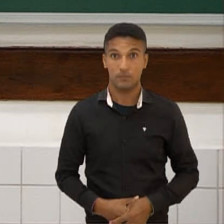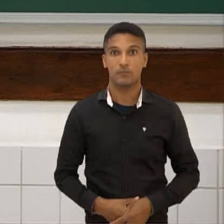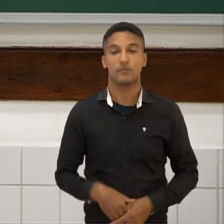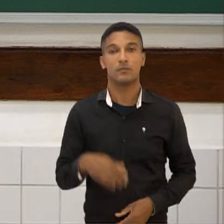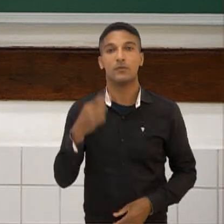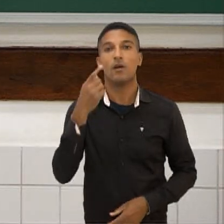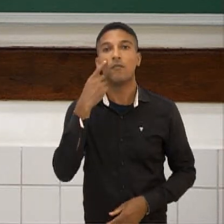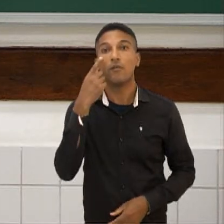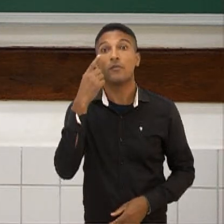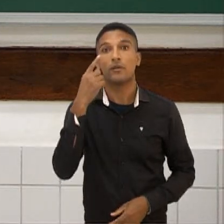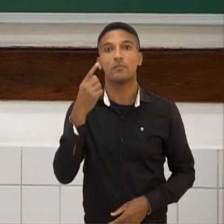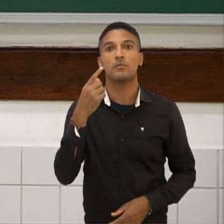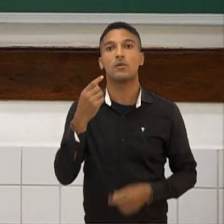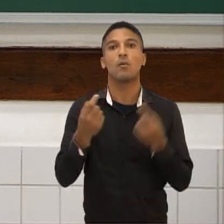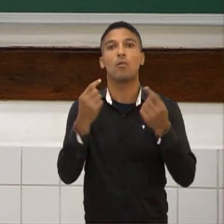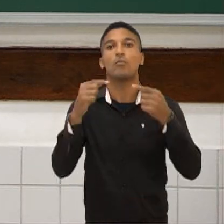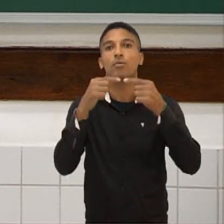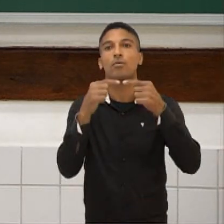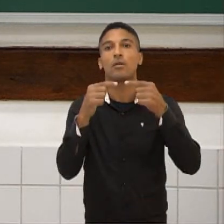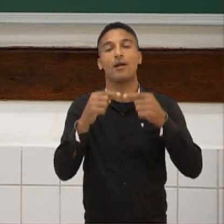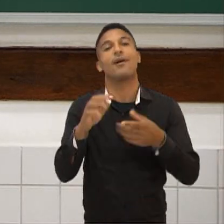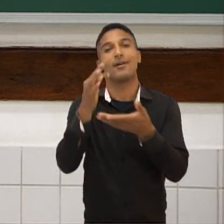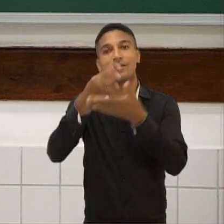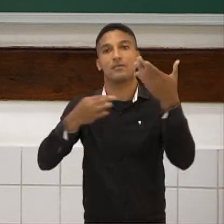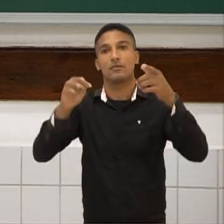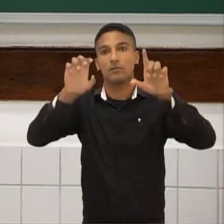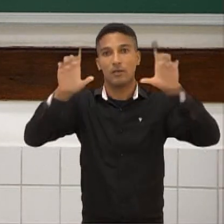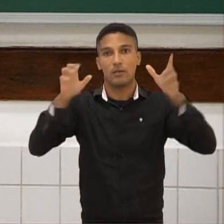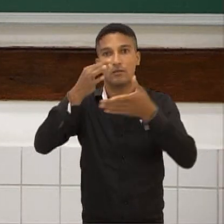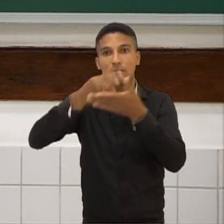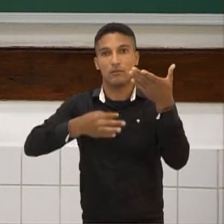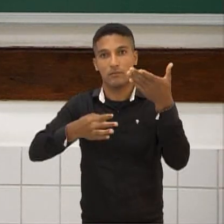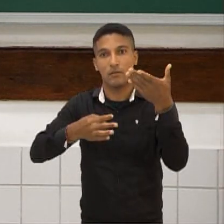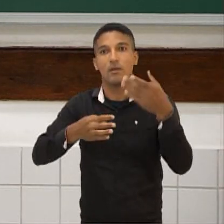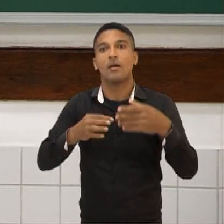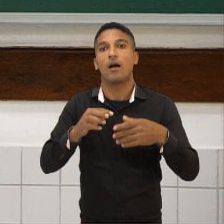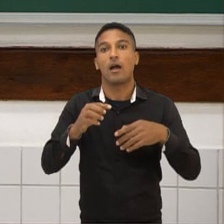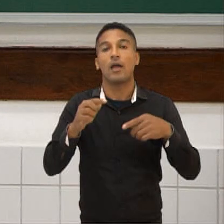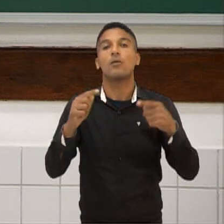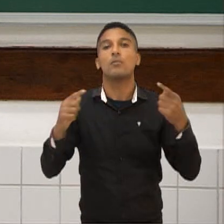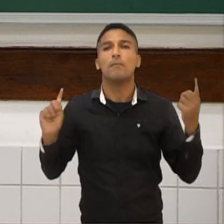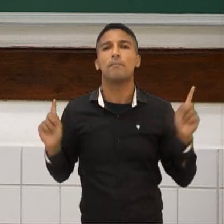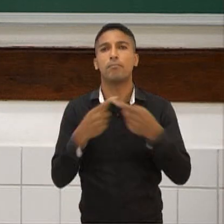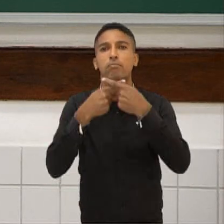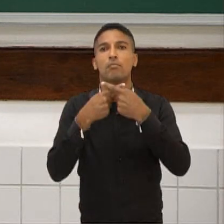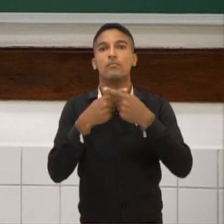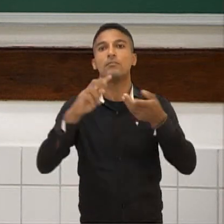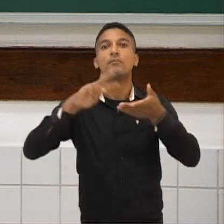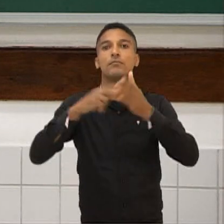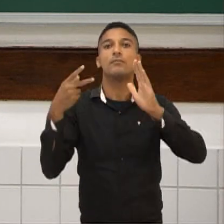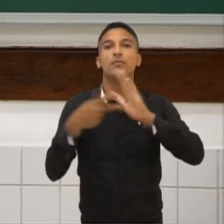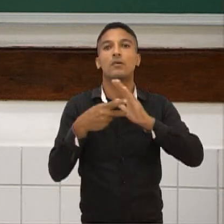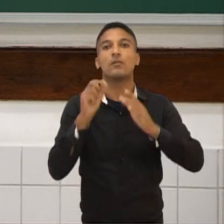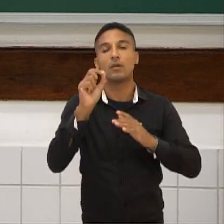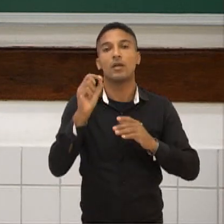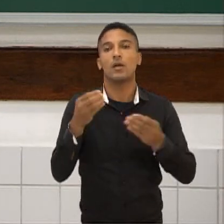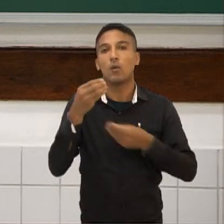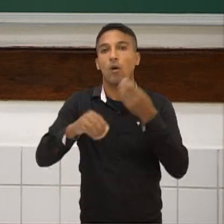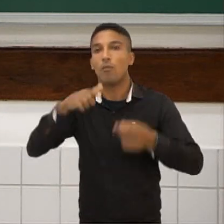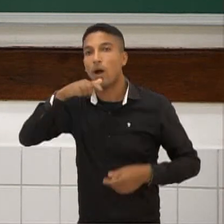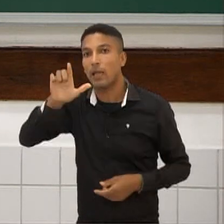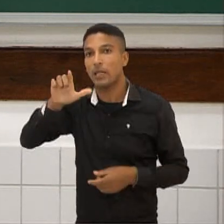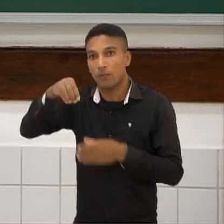Então, vocês sabem, claro que o texto falava que o desafio, né, em relação à questão de que a